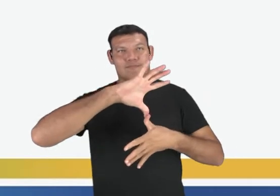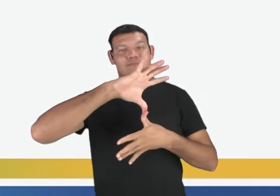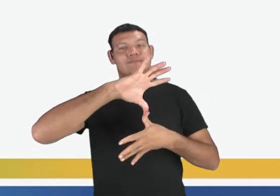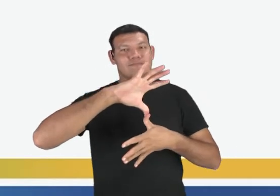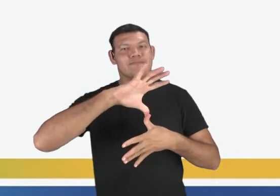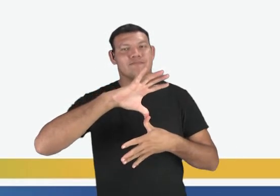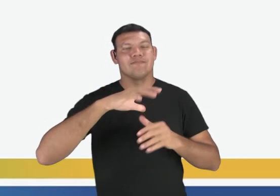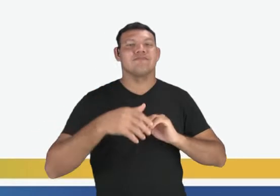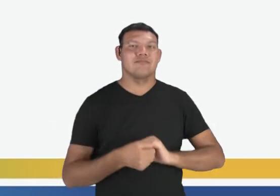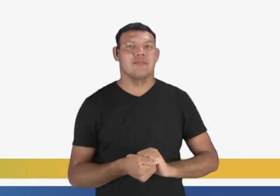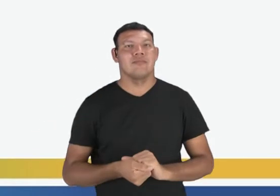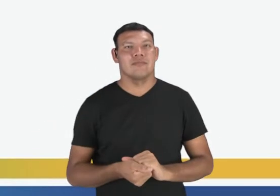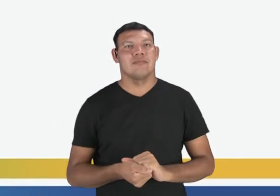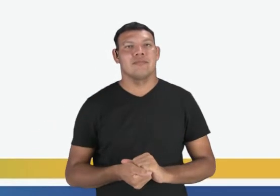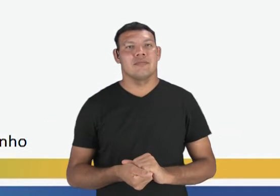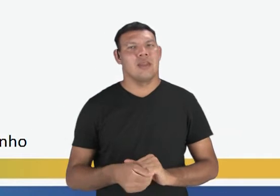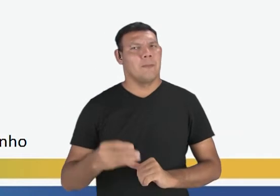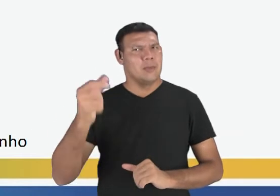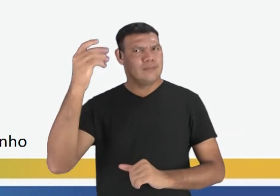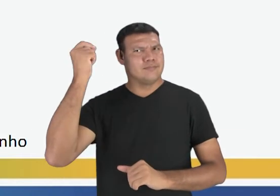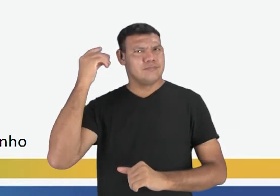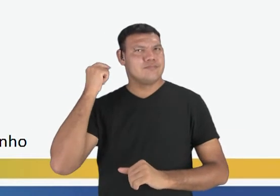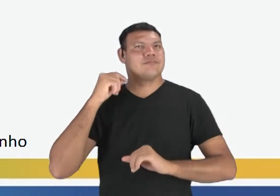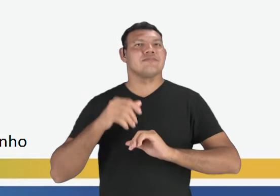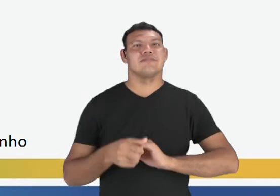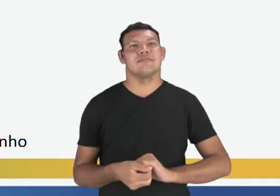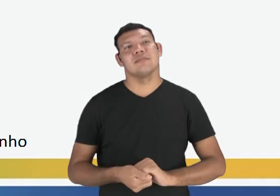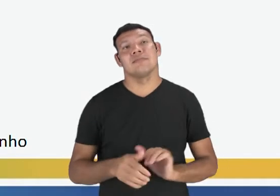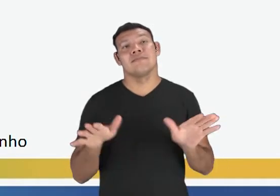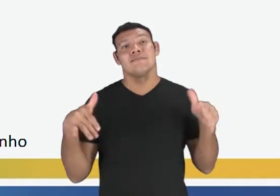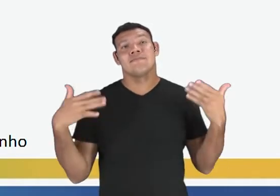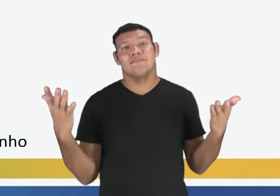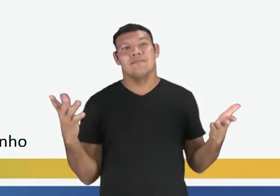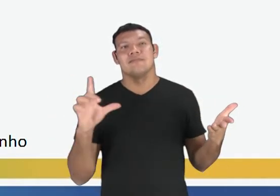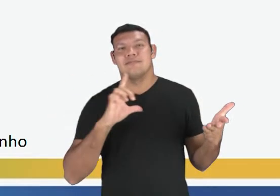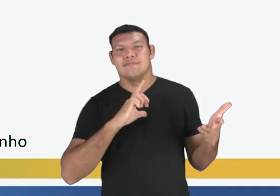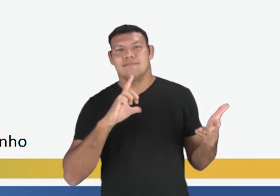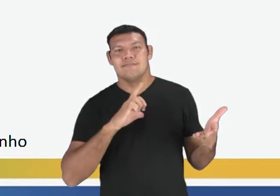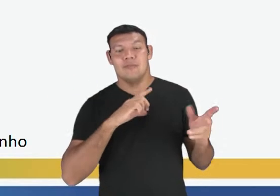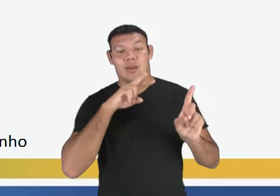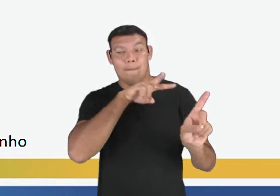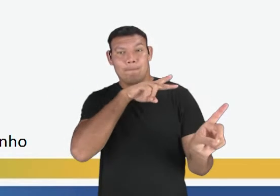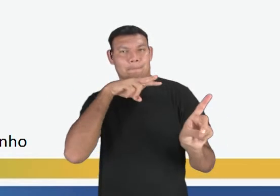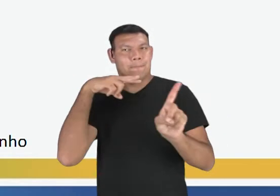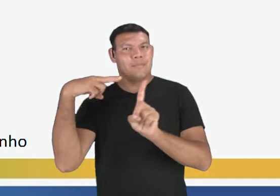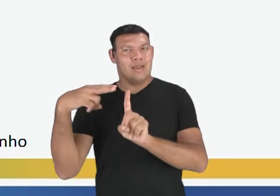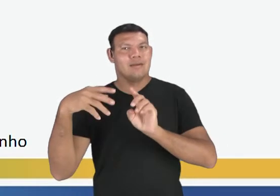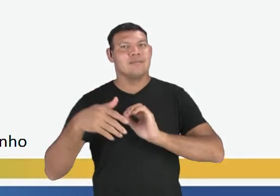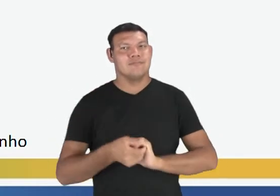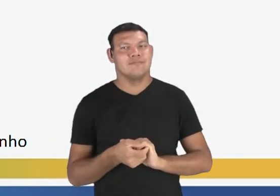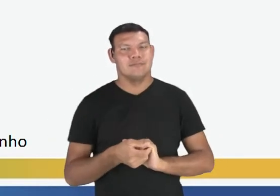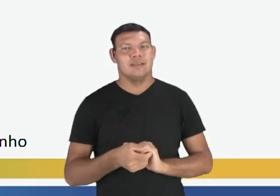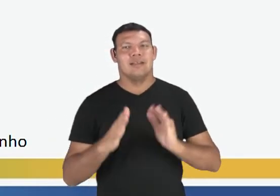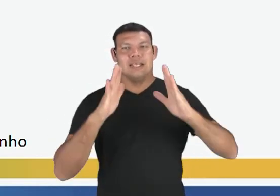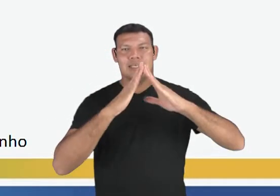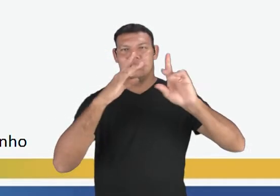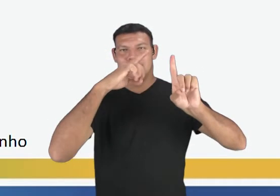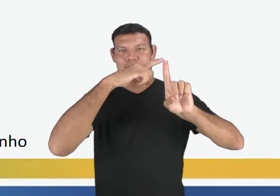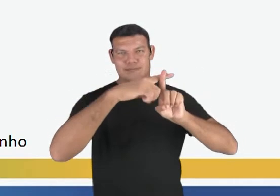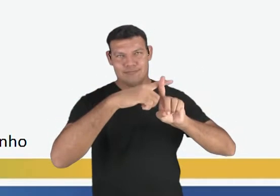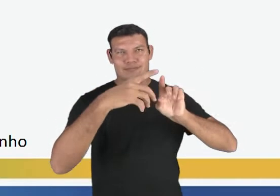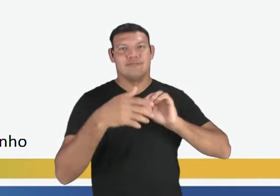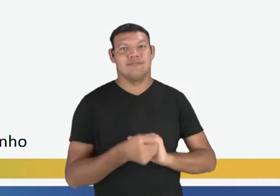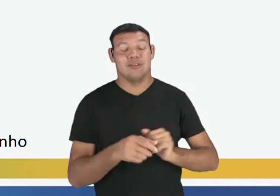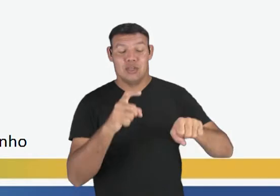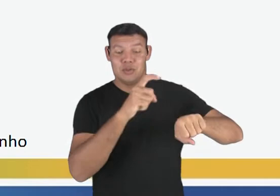ela é uma imagem, é um mapa antigo. E aí tem também a visão da igreja, que aí diz que